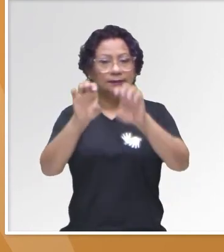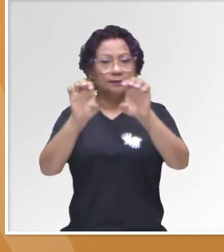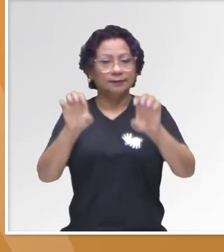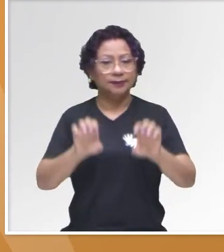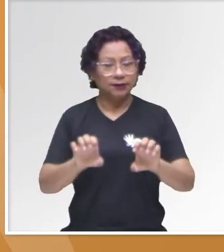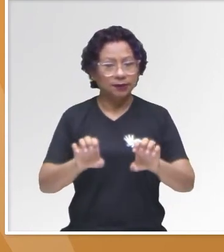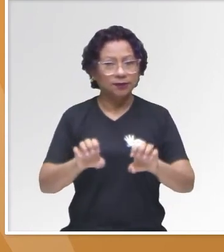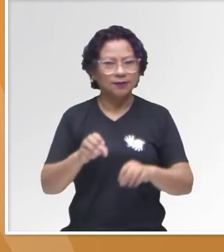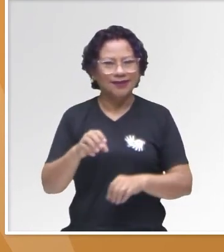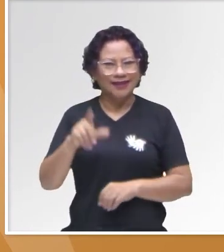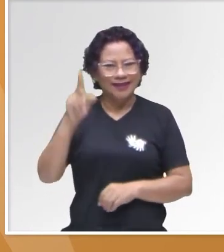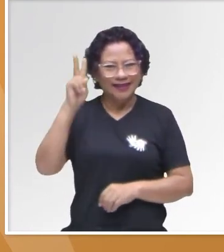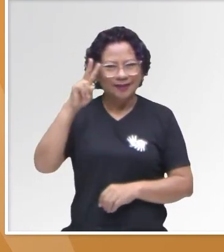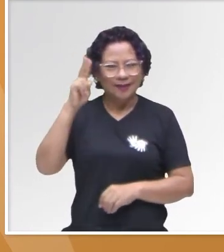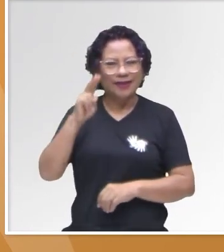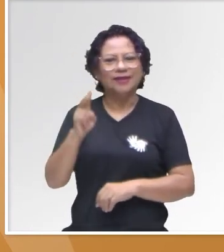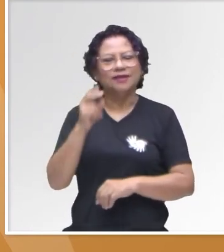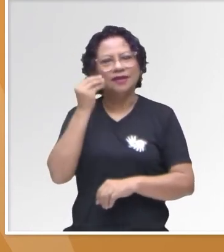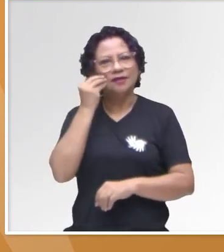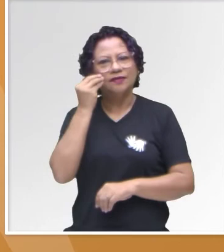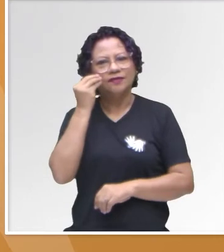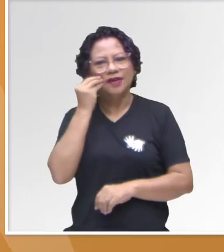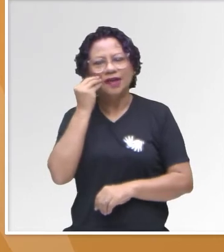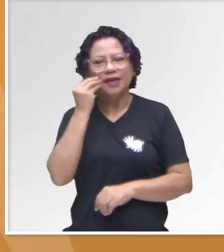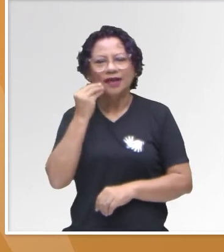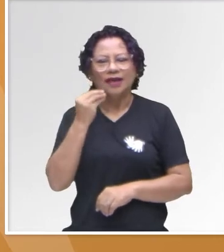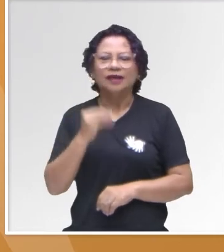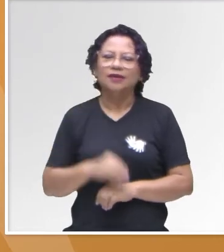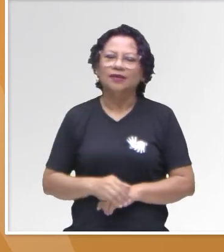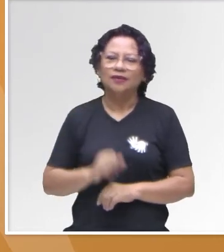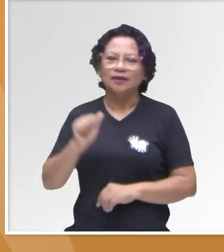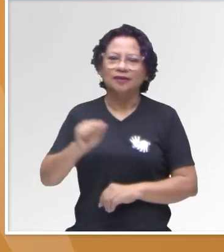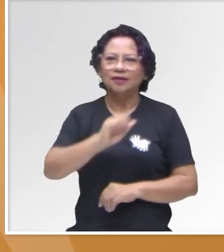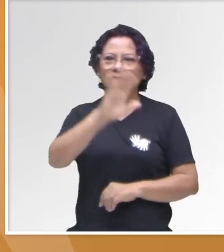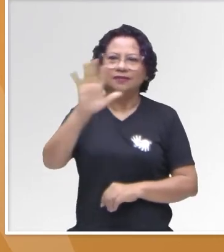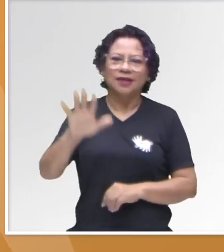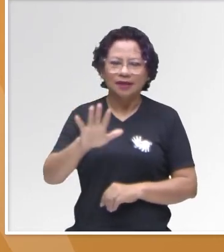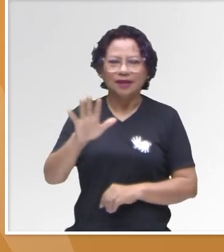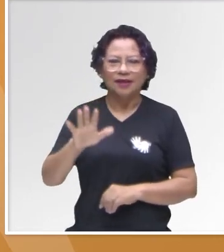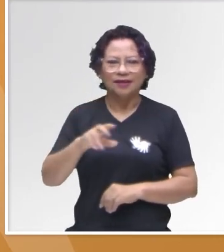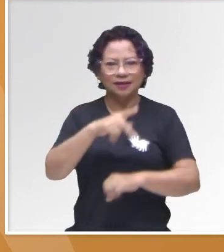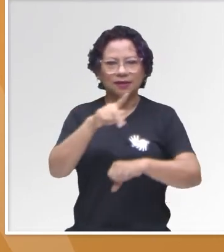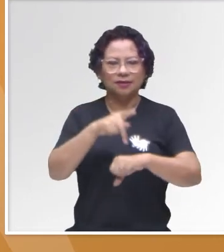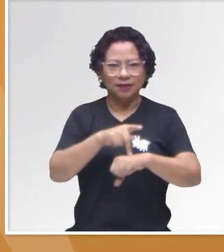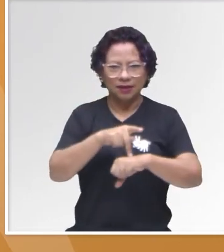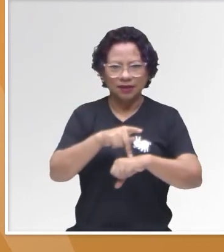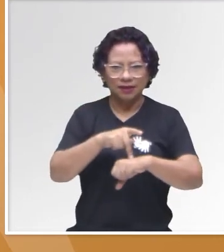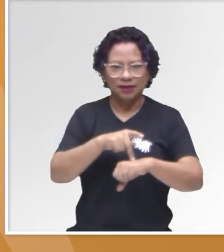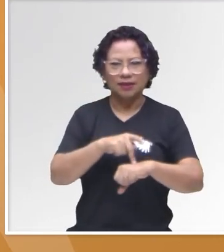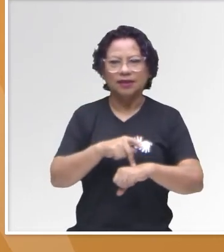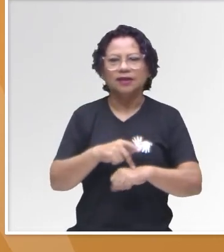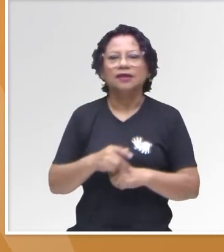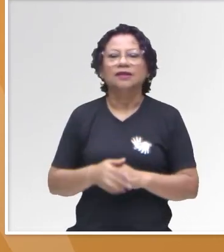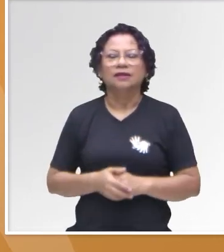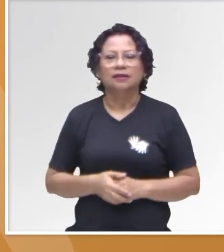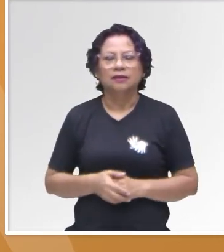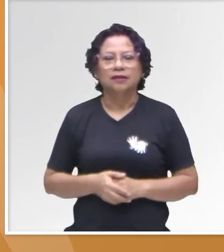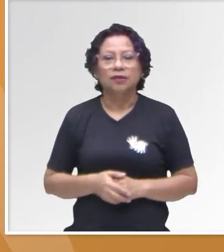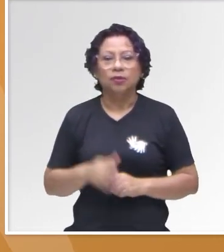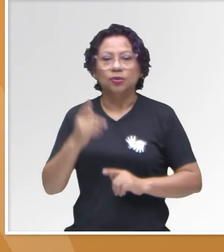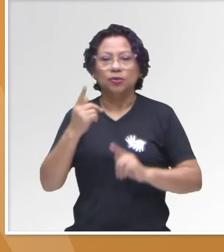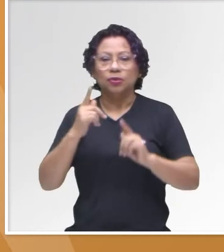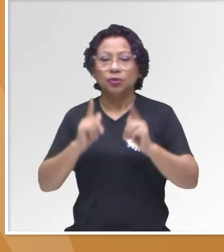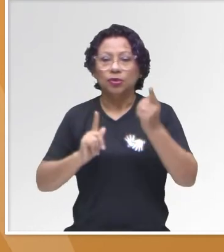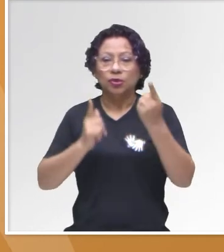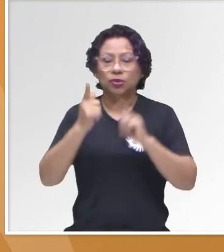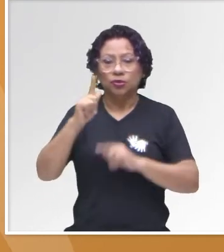vendo aquelas imagens ali de Santiago, de Buenos Aires e também de Santiago, ali no Chile, eu